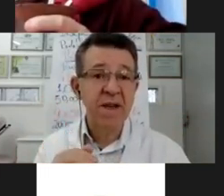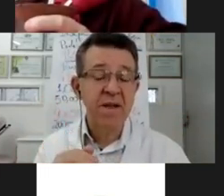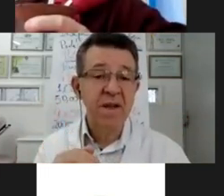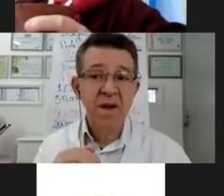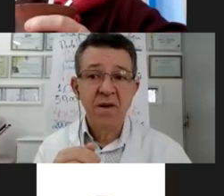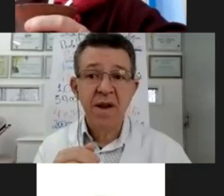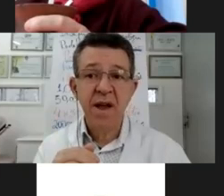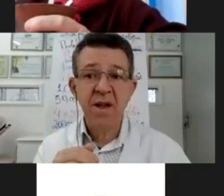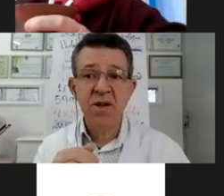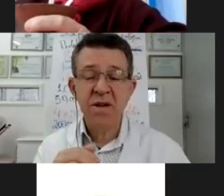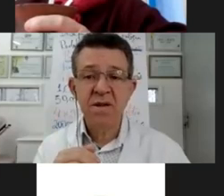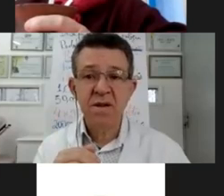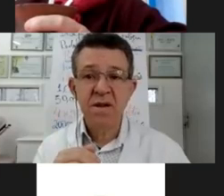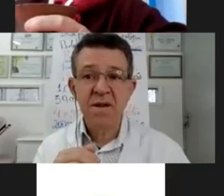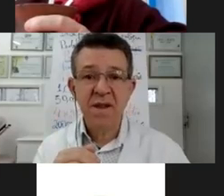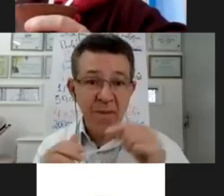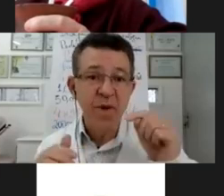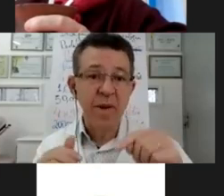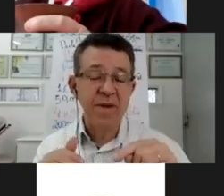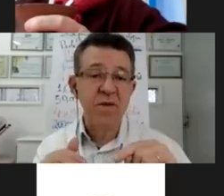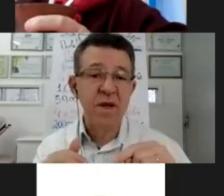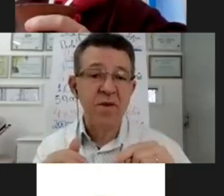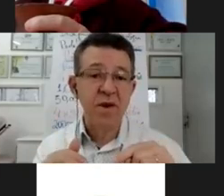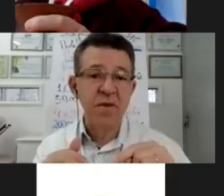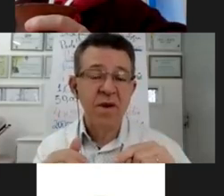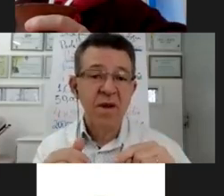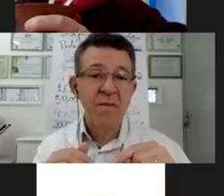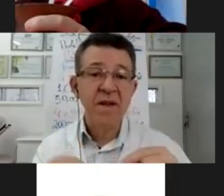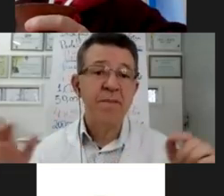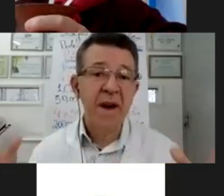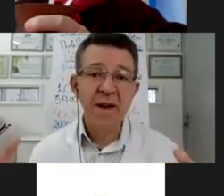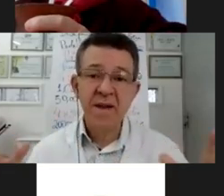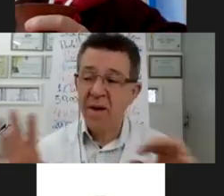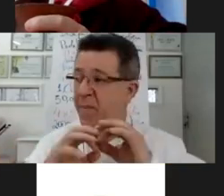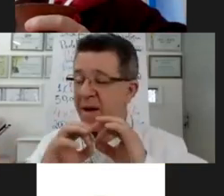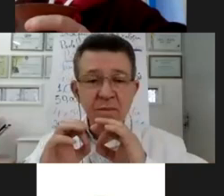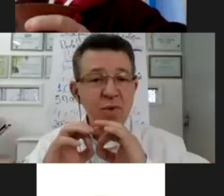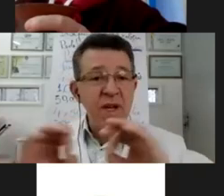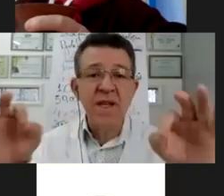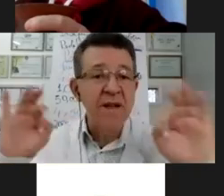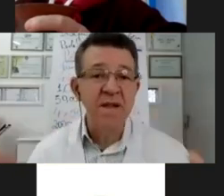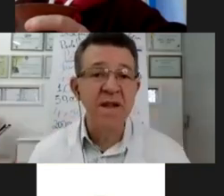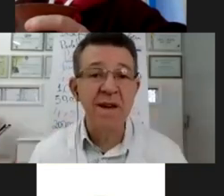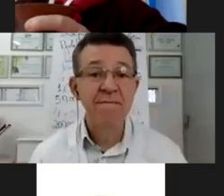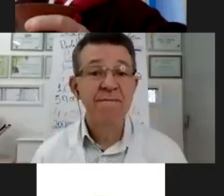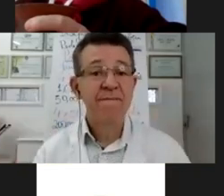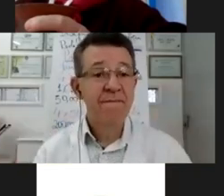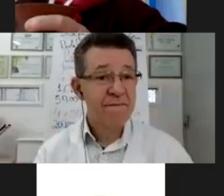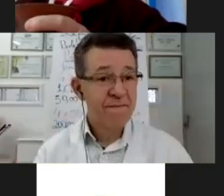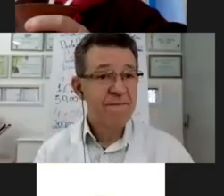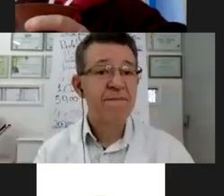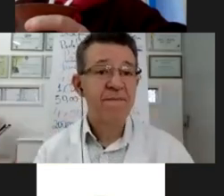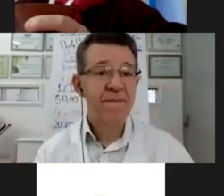Às vezes, o cliente tem problema circulatório, mas a perna está uma perna bonita, lisinha.